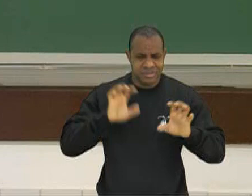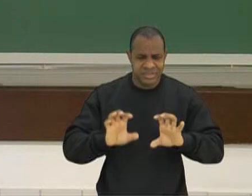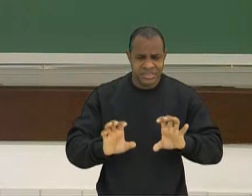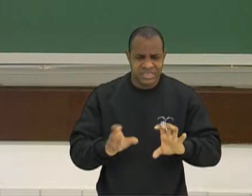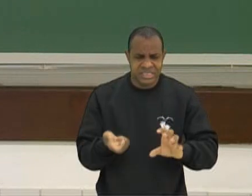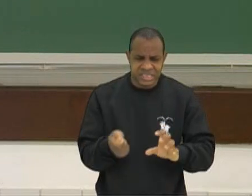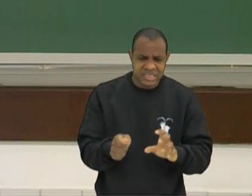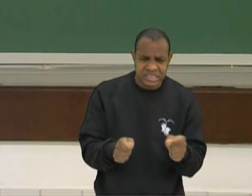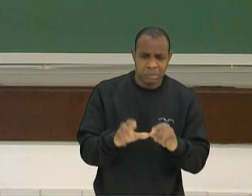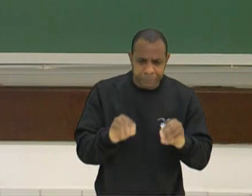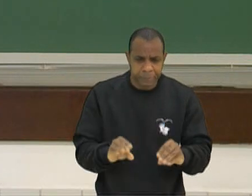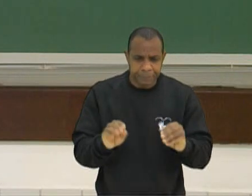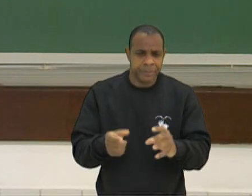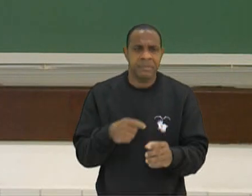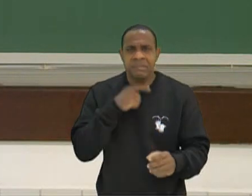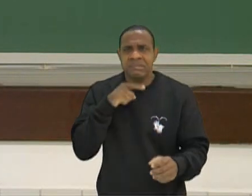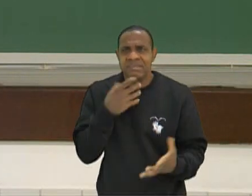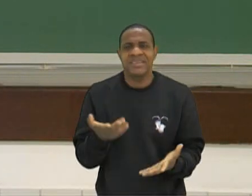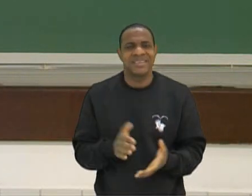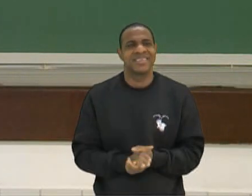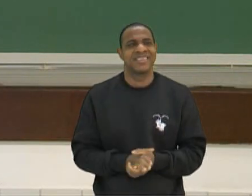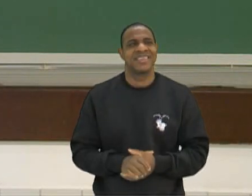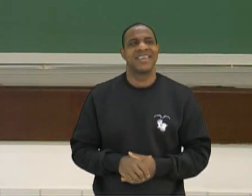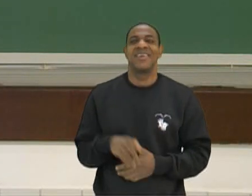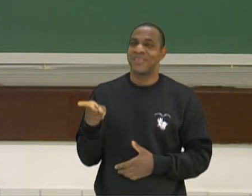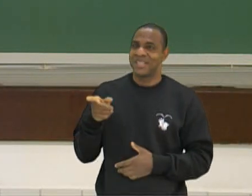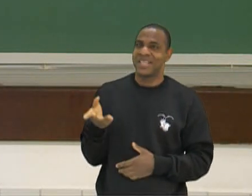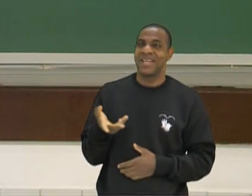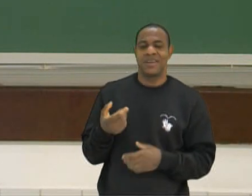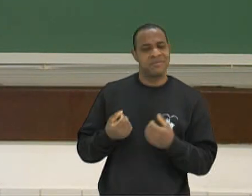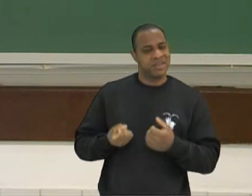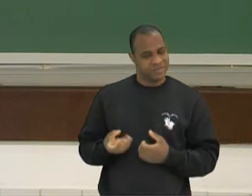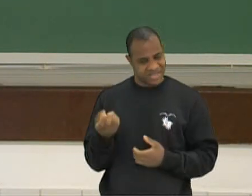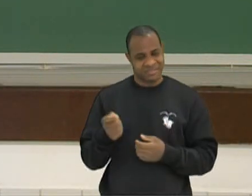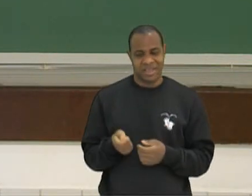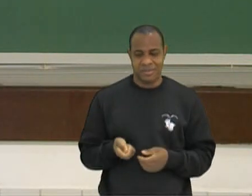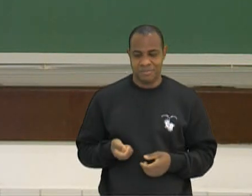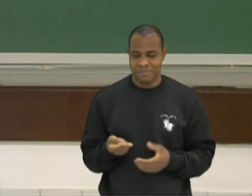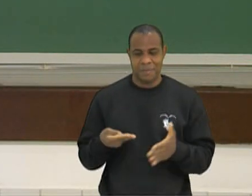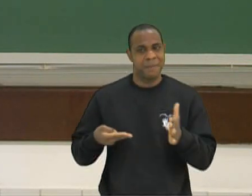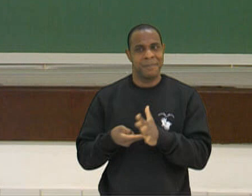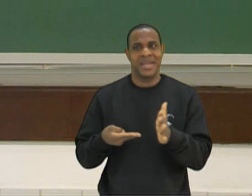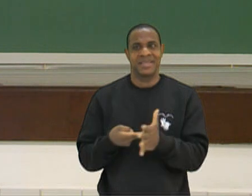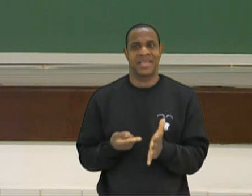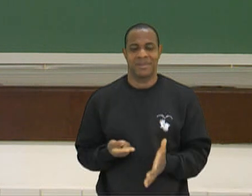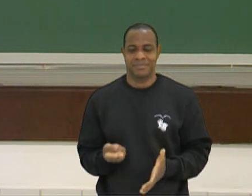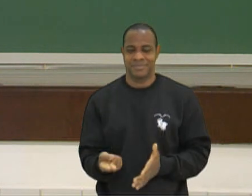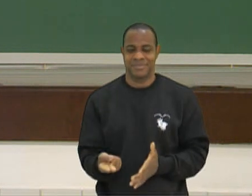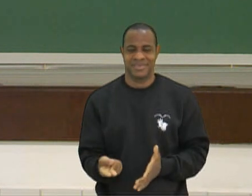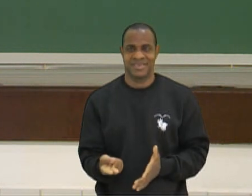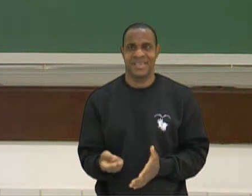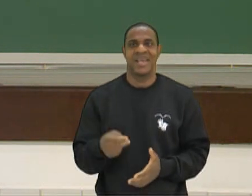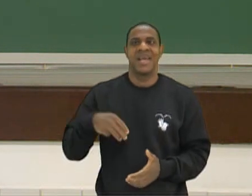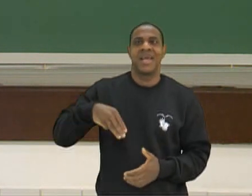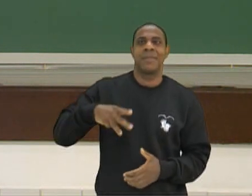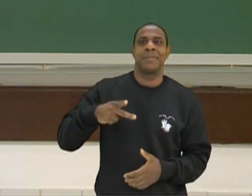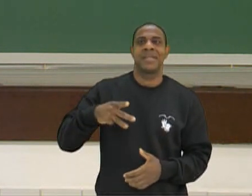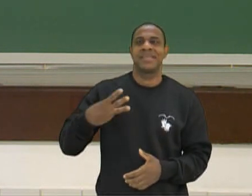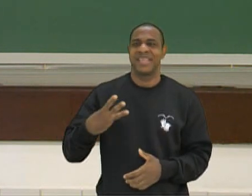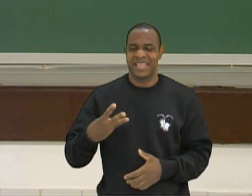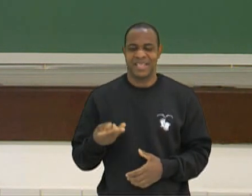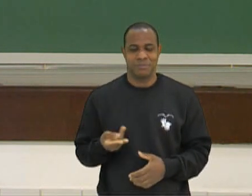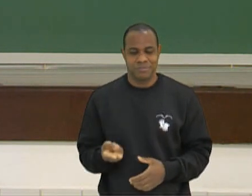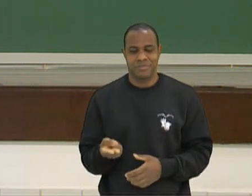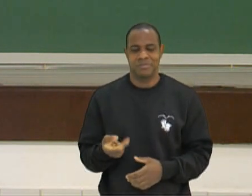você acessa um pendrive, você utiliza recursos onde você não vai ter esse desgaste sonoro. Entretanto, quando